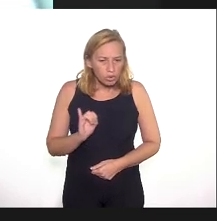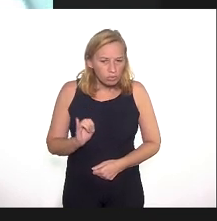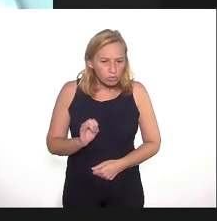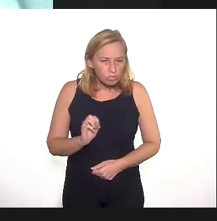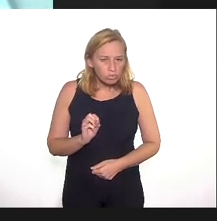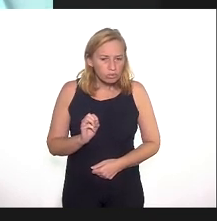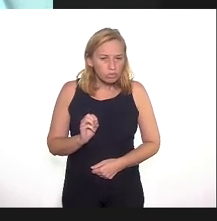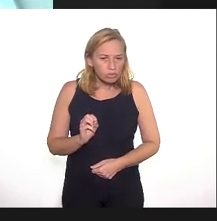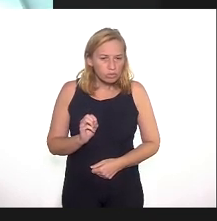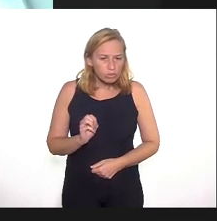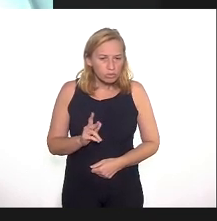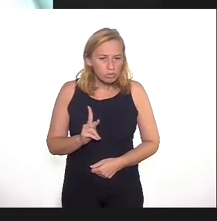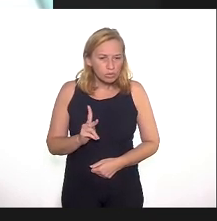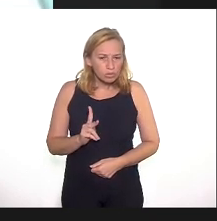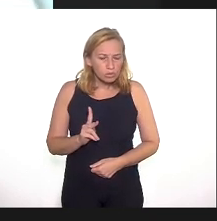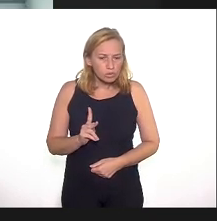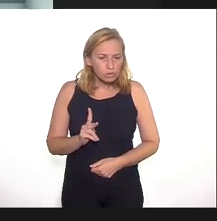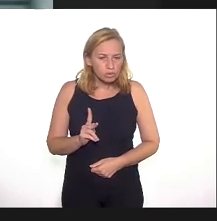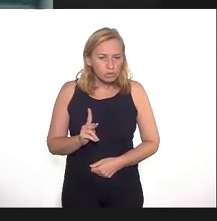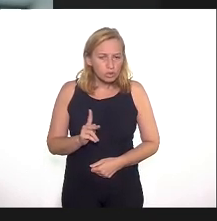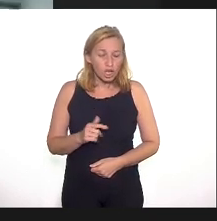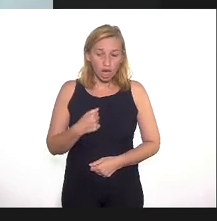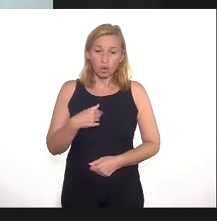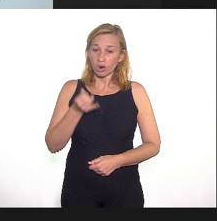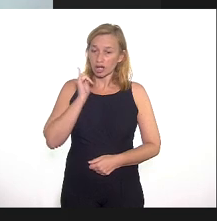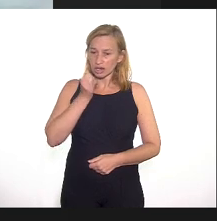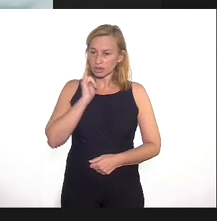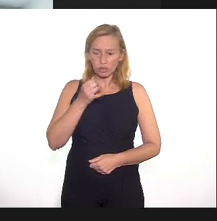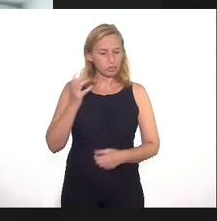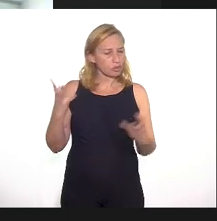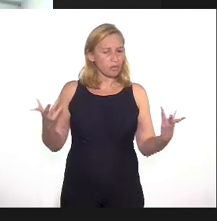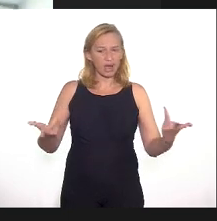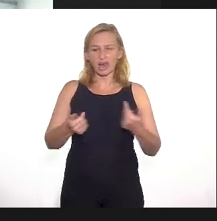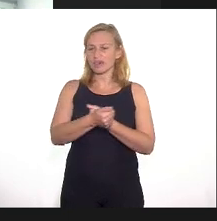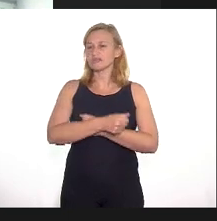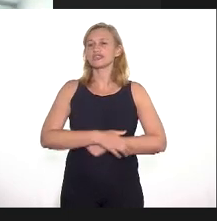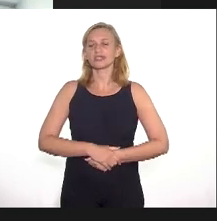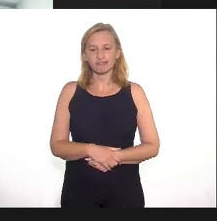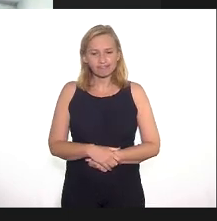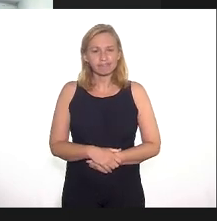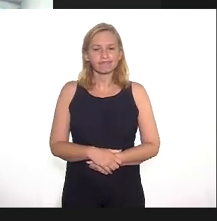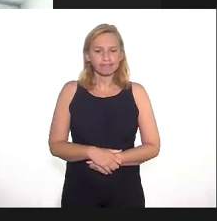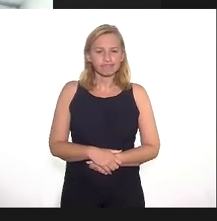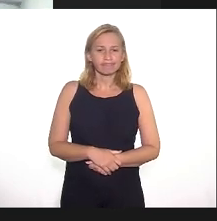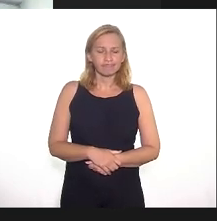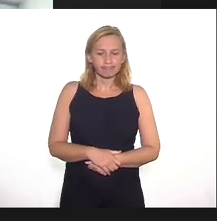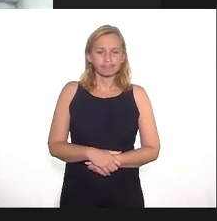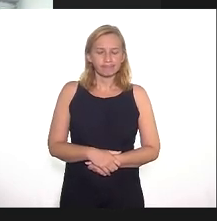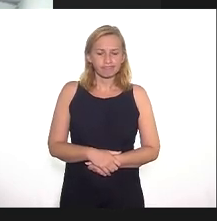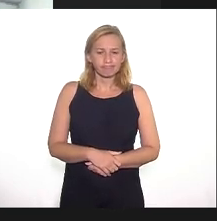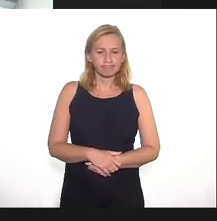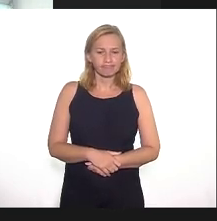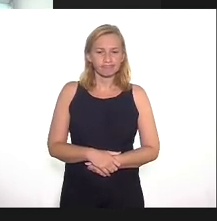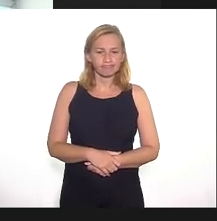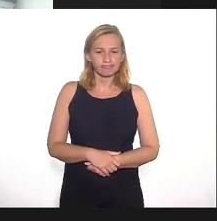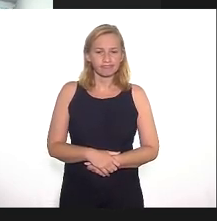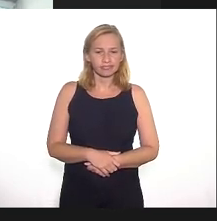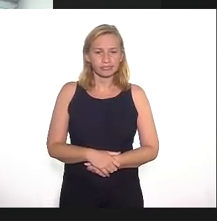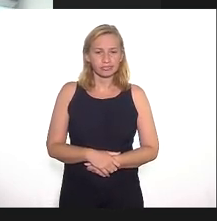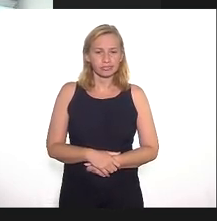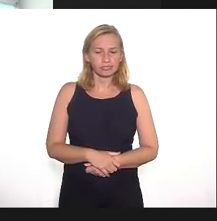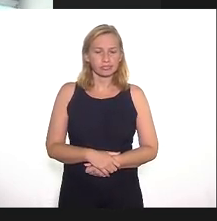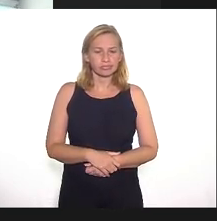Maravilha! Então, se eu sou relator, maravilha ainda. Porque aí eu peço para... Porque ser o relator,